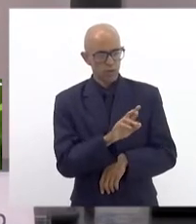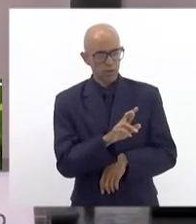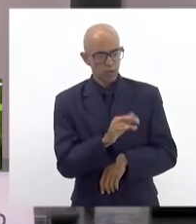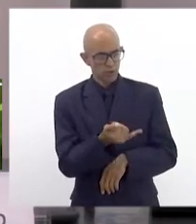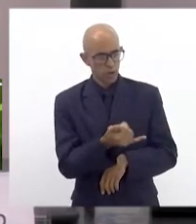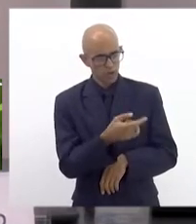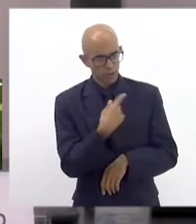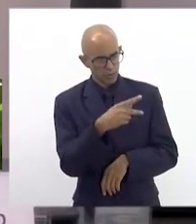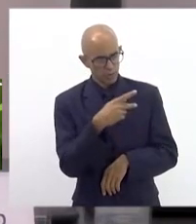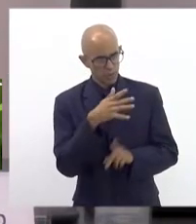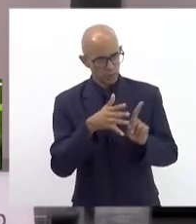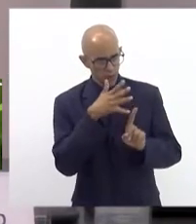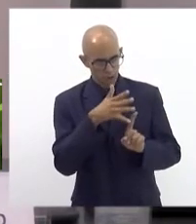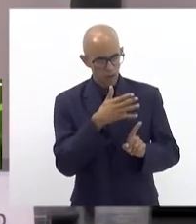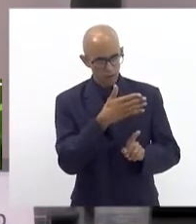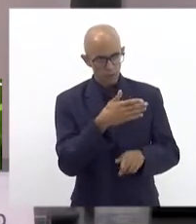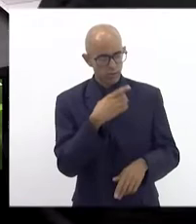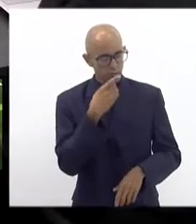palavra, querido Carlos Mink.